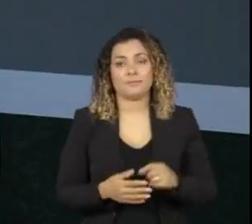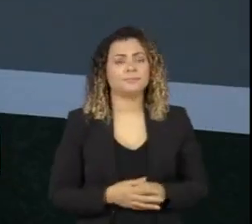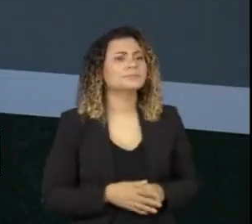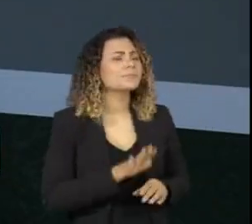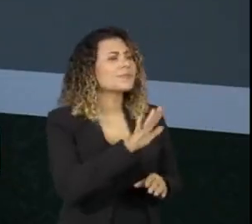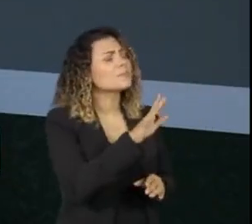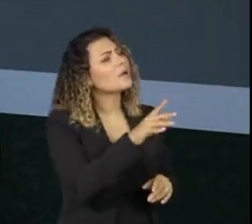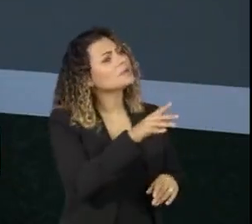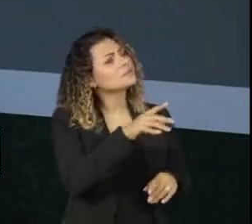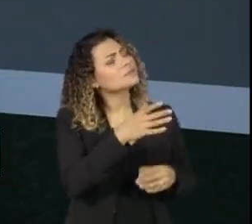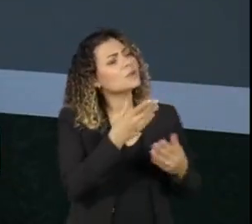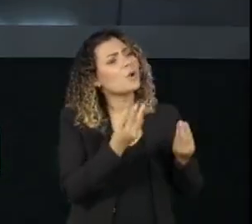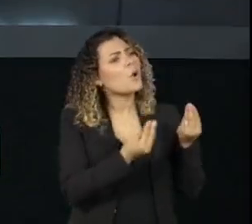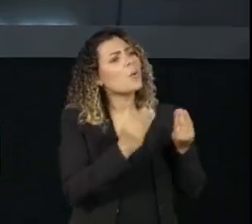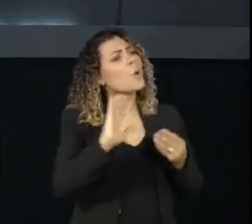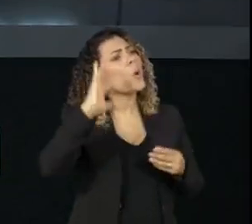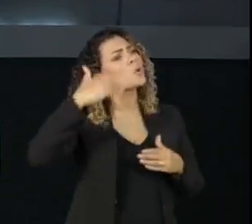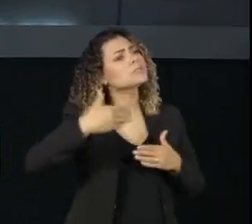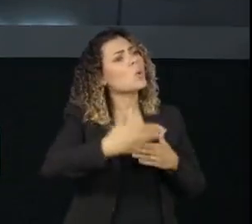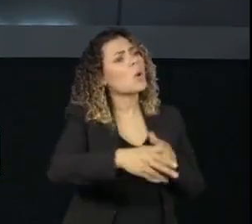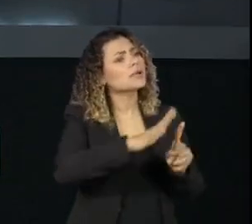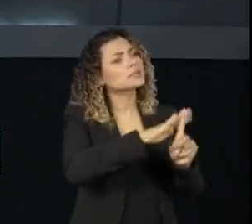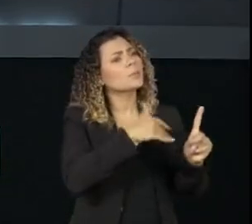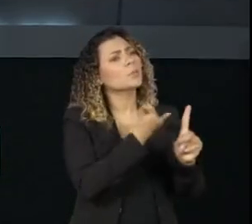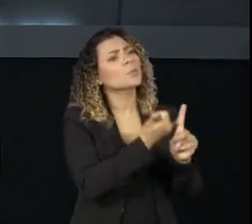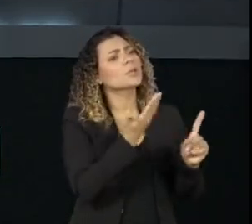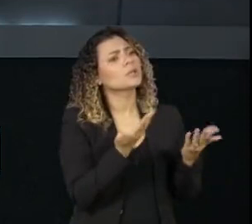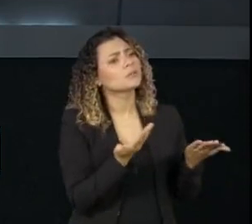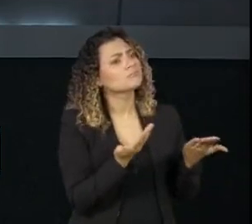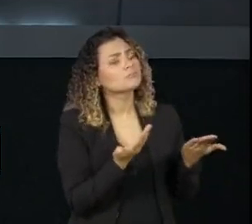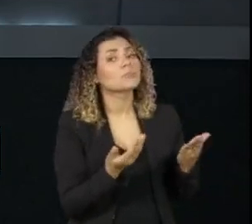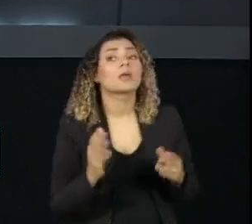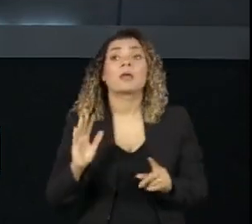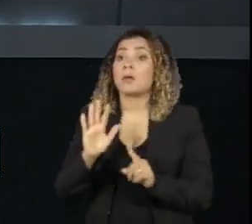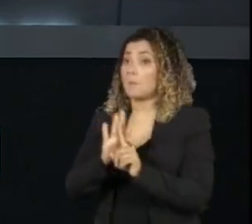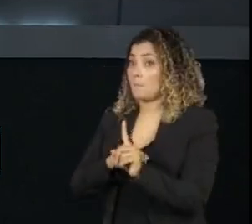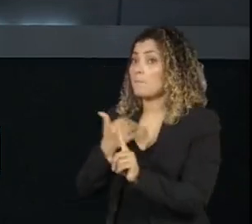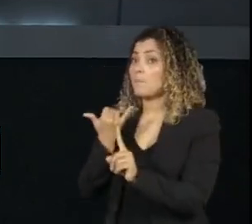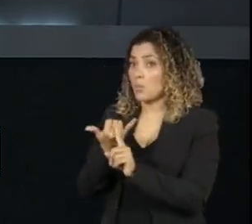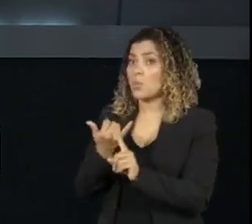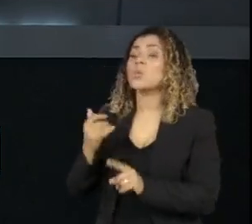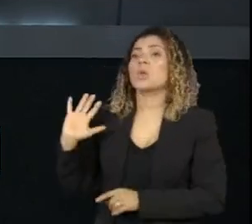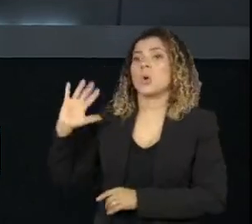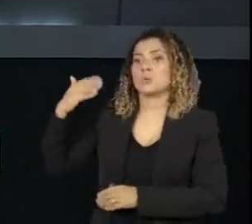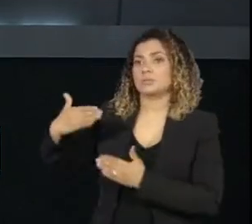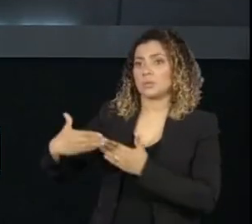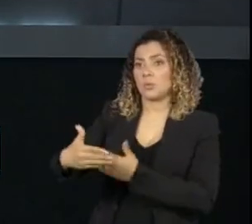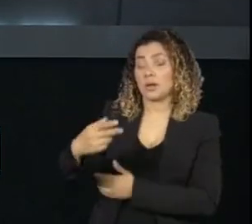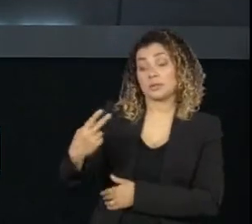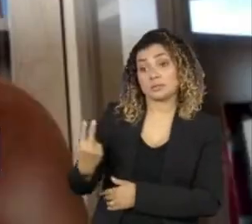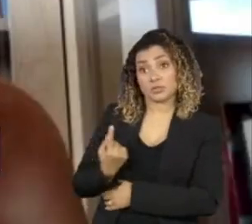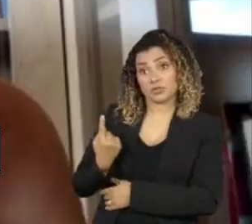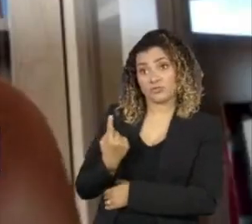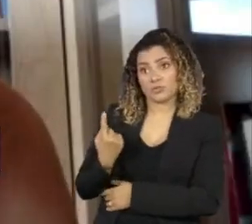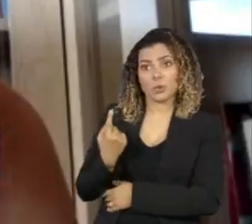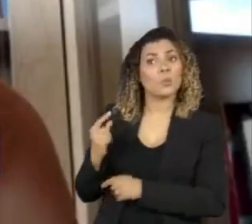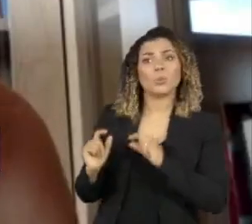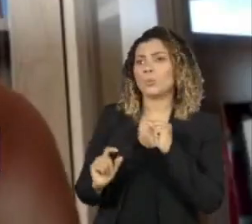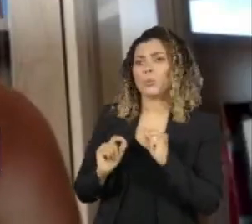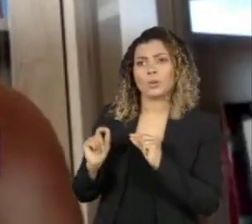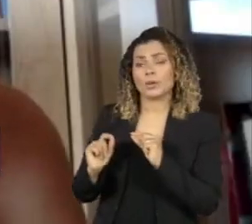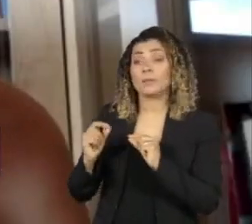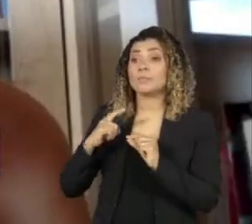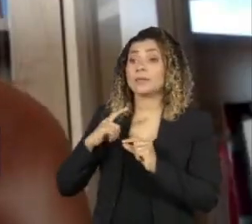são as consequências do bullying? Para a gente pensar, então, as consequências individuais, a gente vai ter que pensar nos